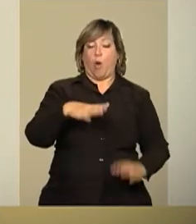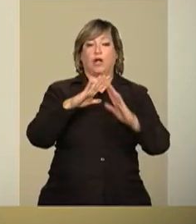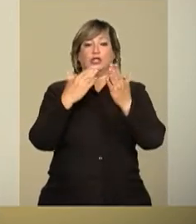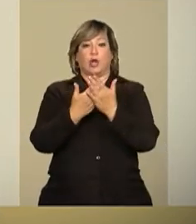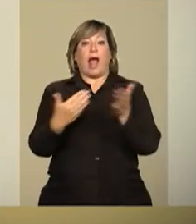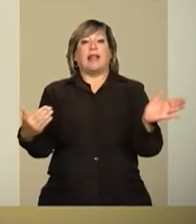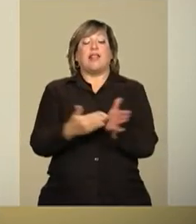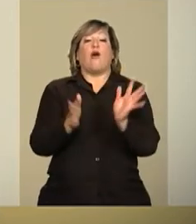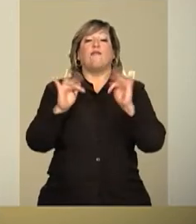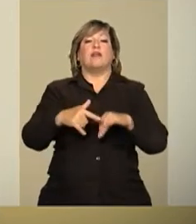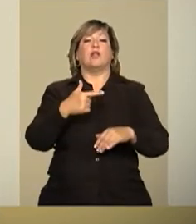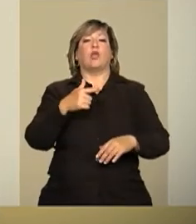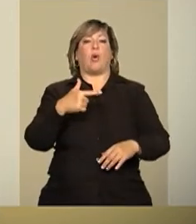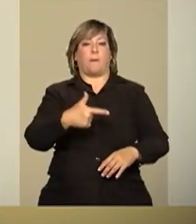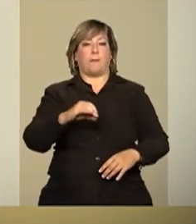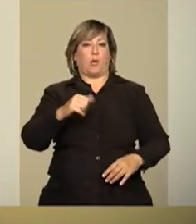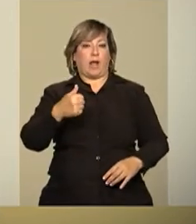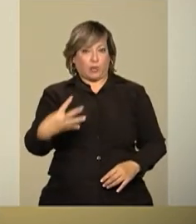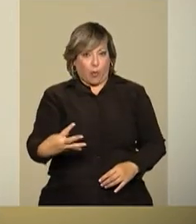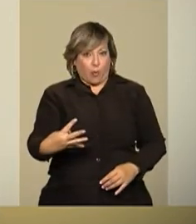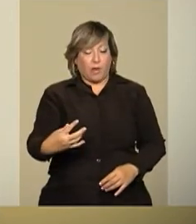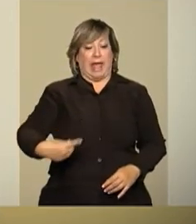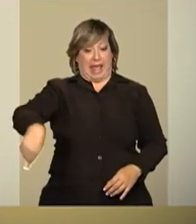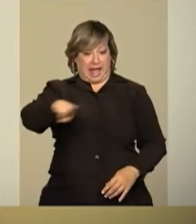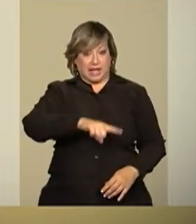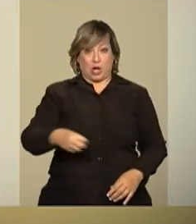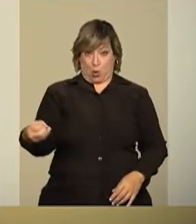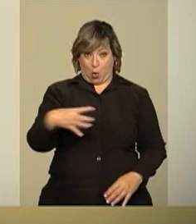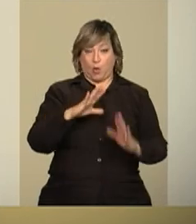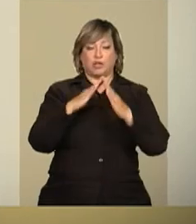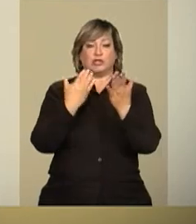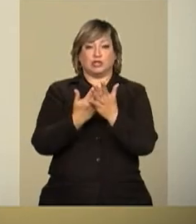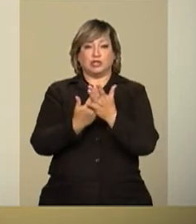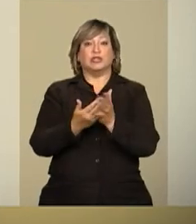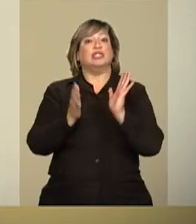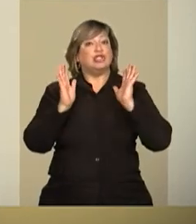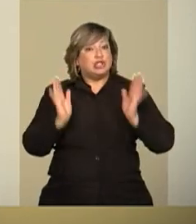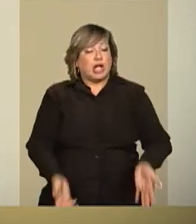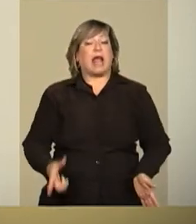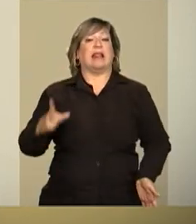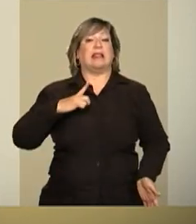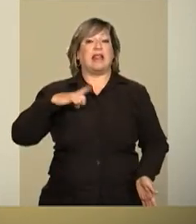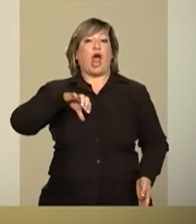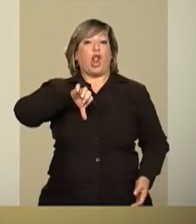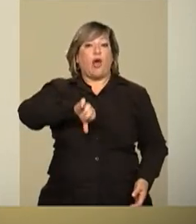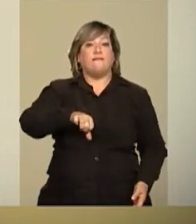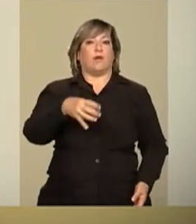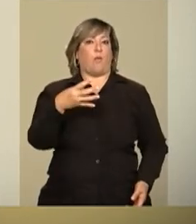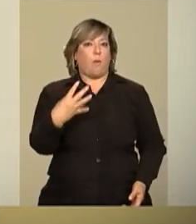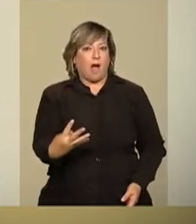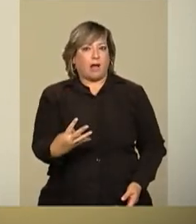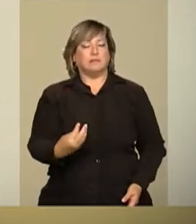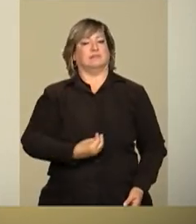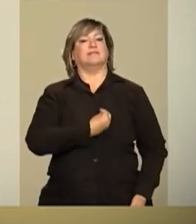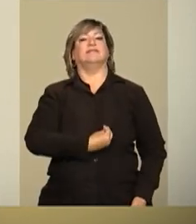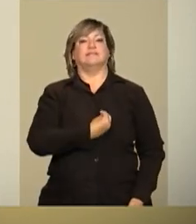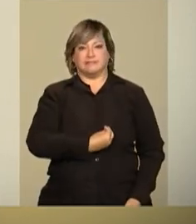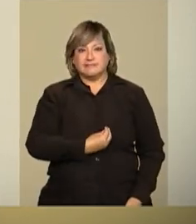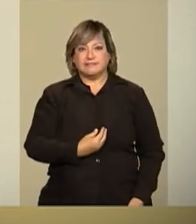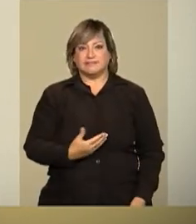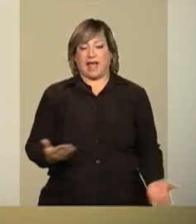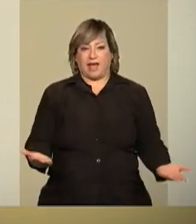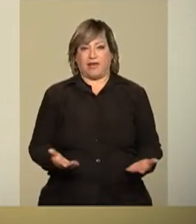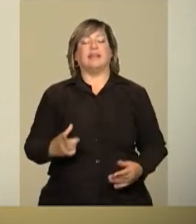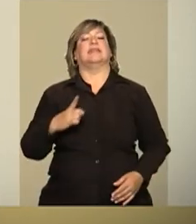até o final de 2014 dessas novas escolas nós já temos 94 funcionam